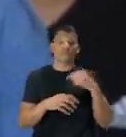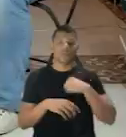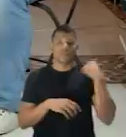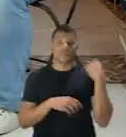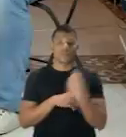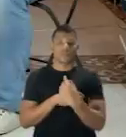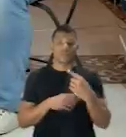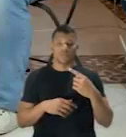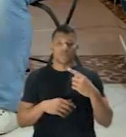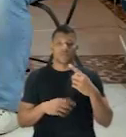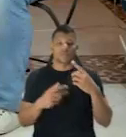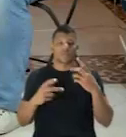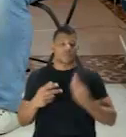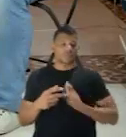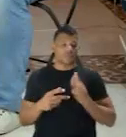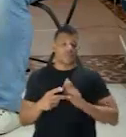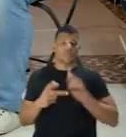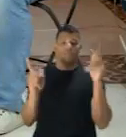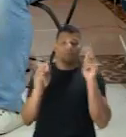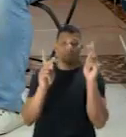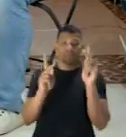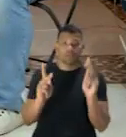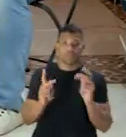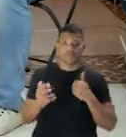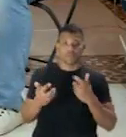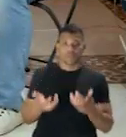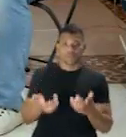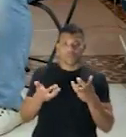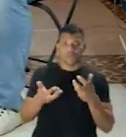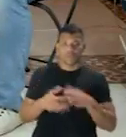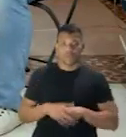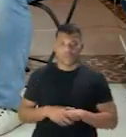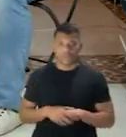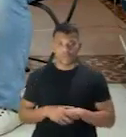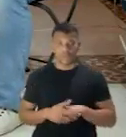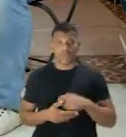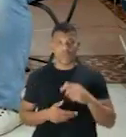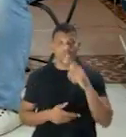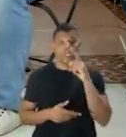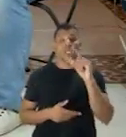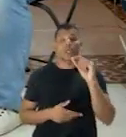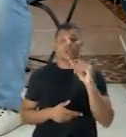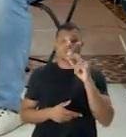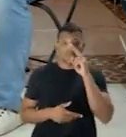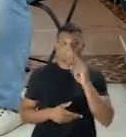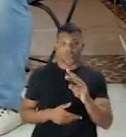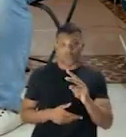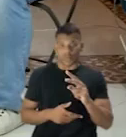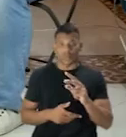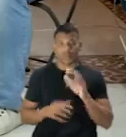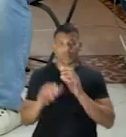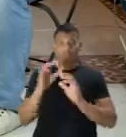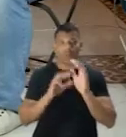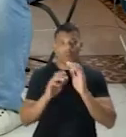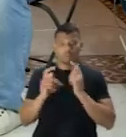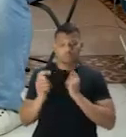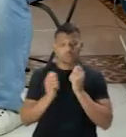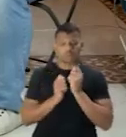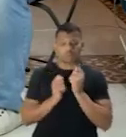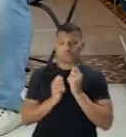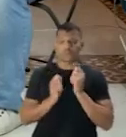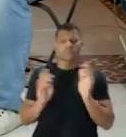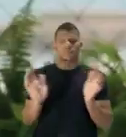a gente a viver em paz. Só vem quem tem força e canta, e sobe esse nó